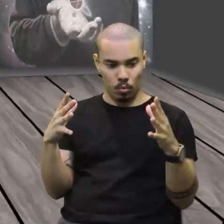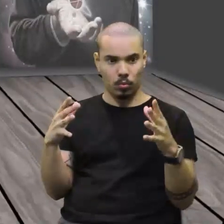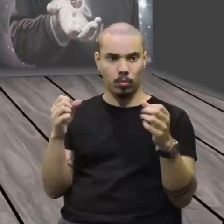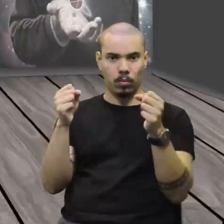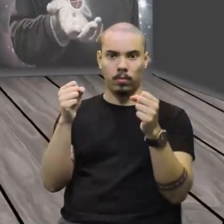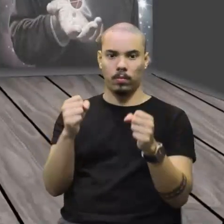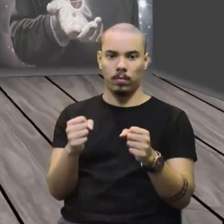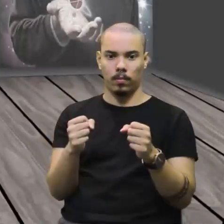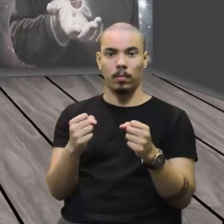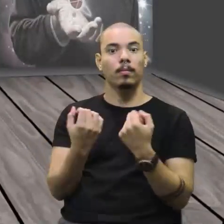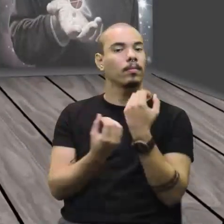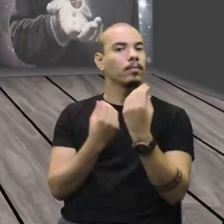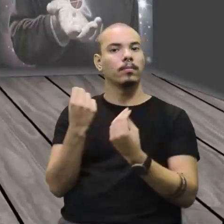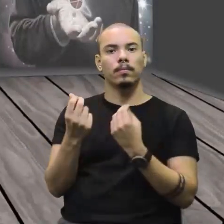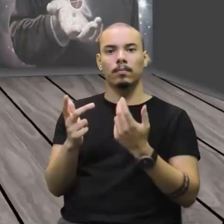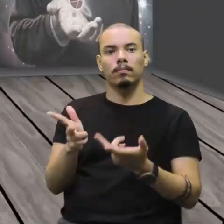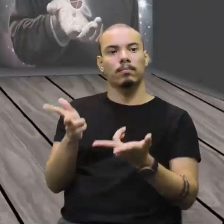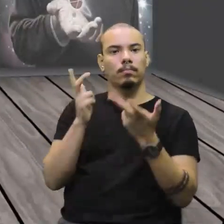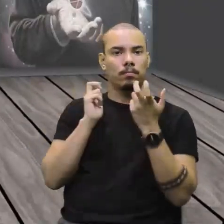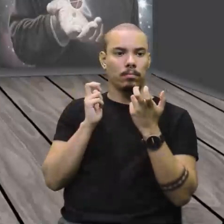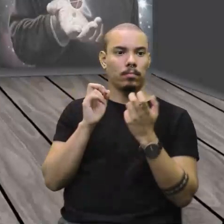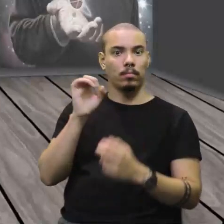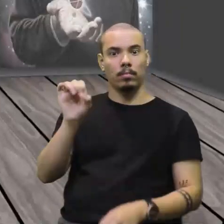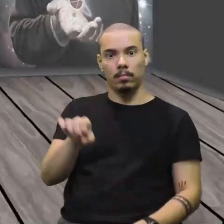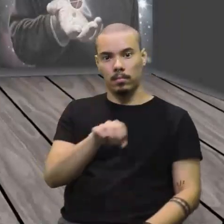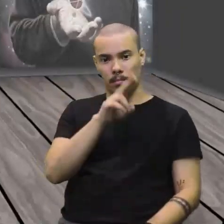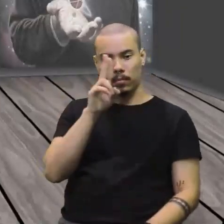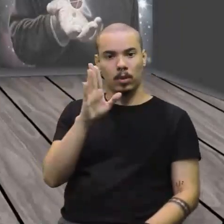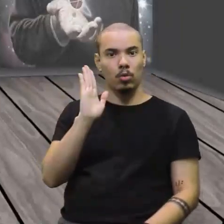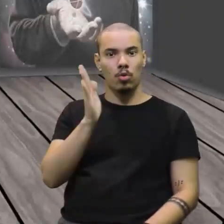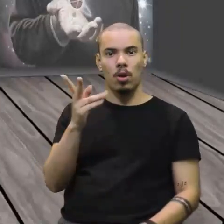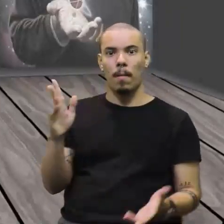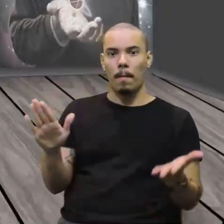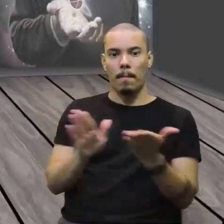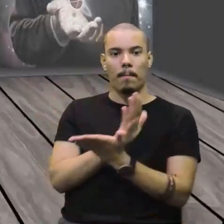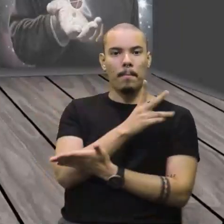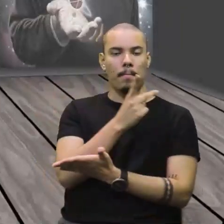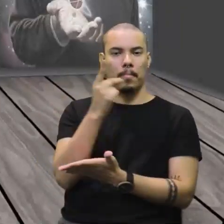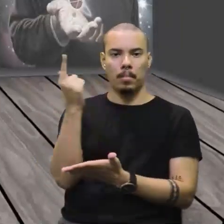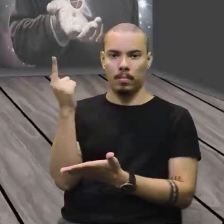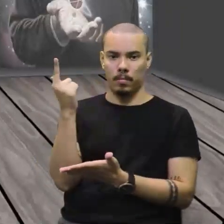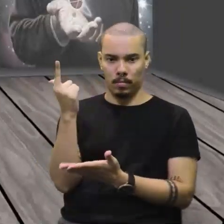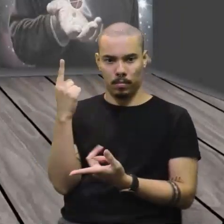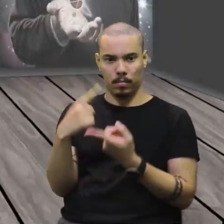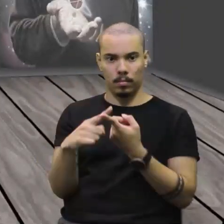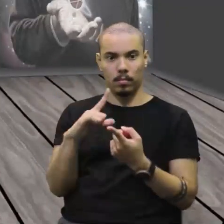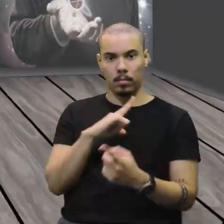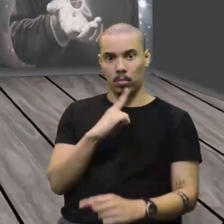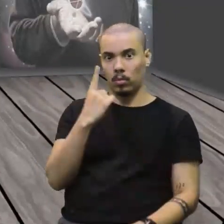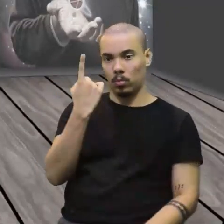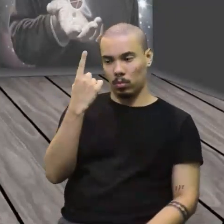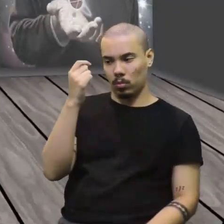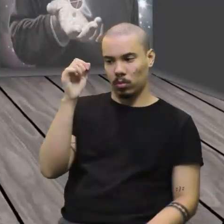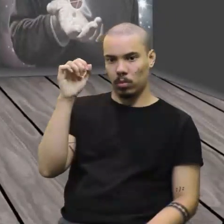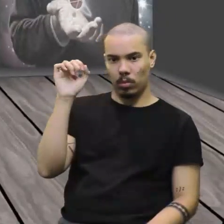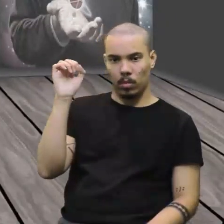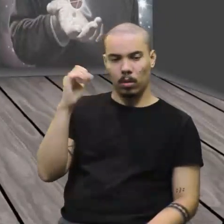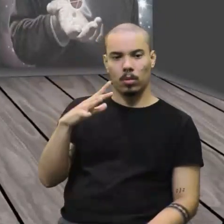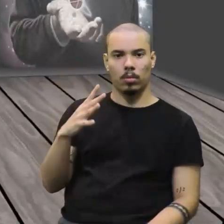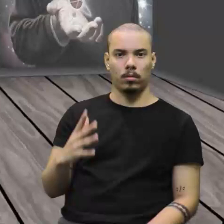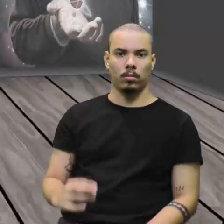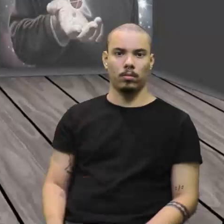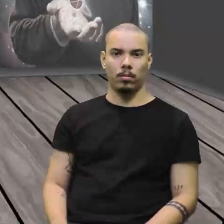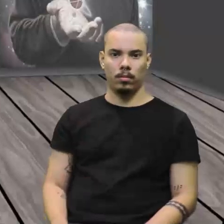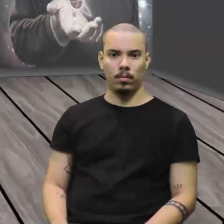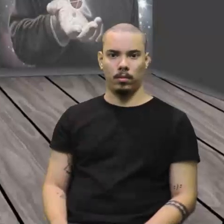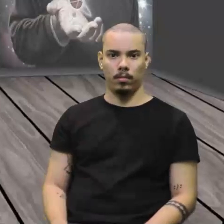Então, como que vai ser percebida essa luz? Ou poderia já ter passado, né? Já ter passado e ter alguma luz aqui, eles percebessem, né? Só que,